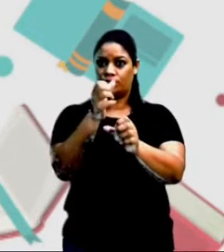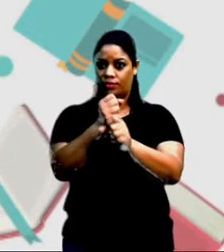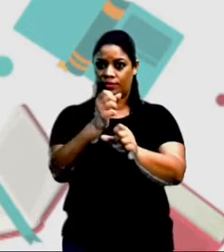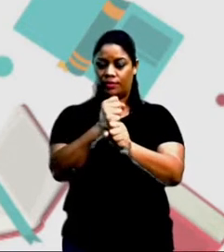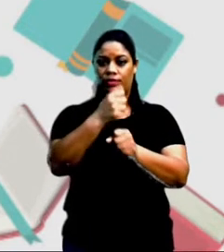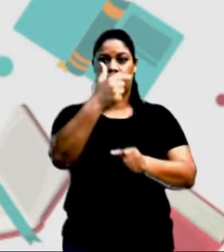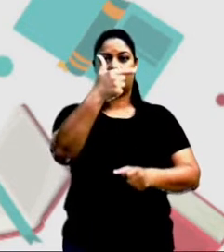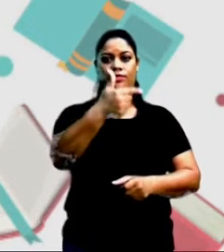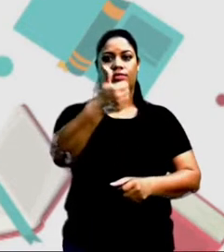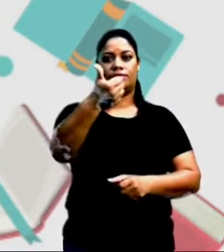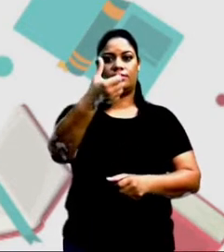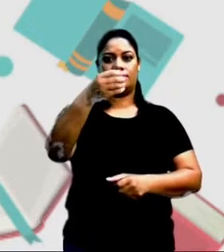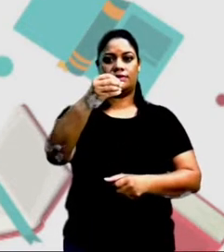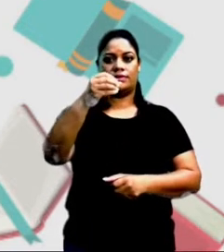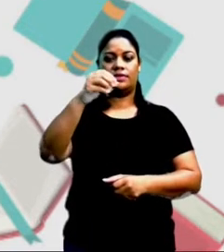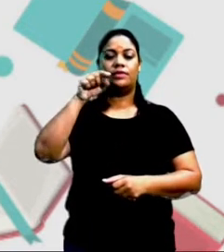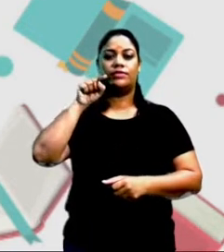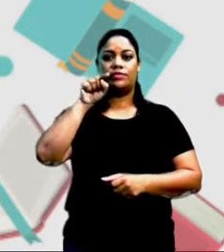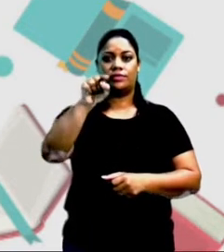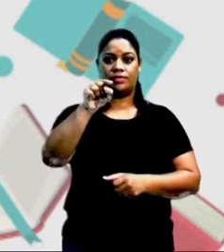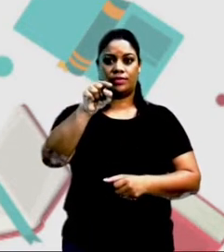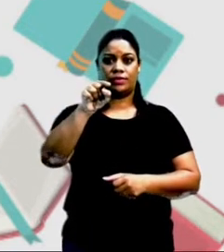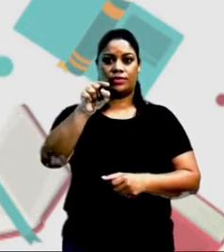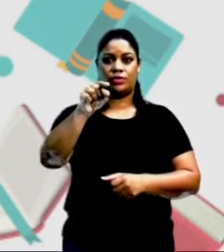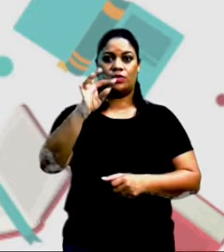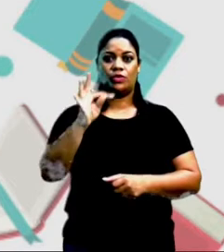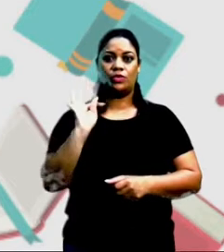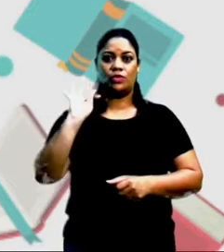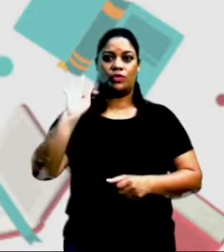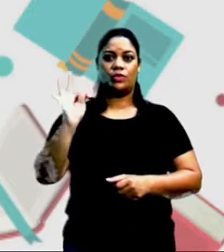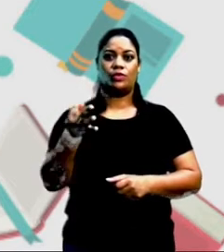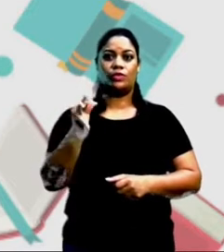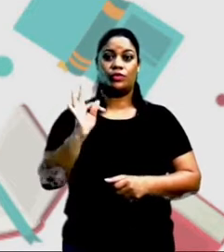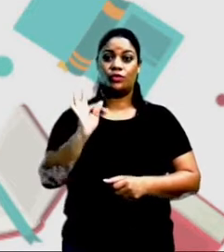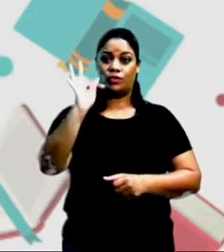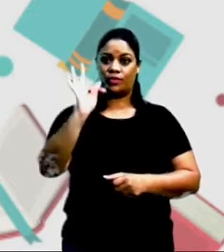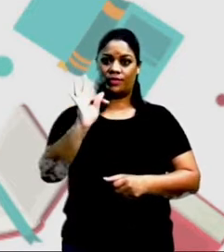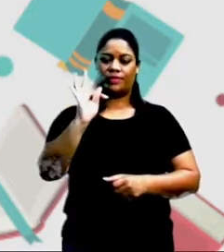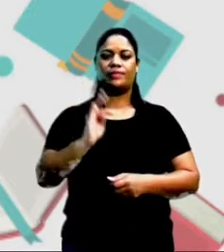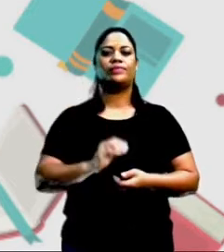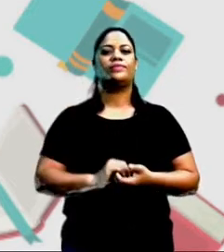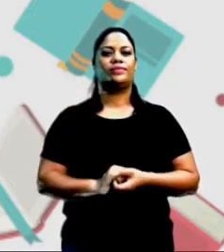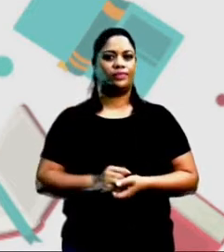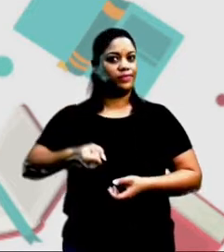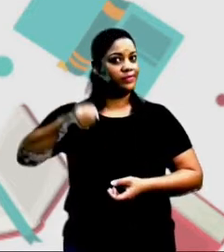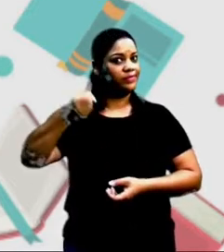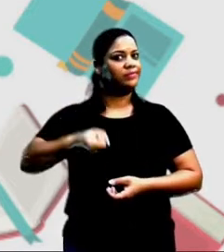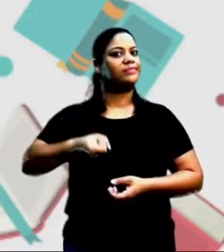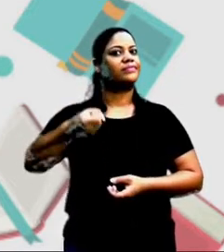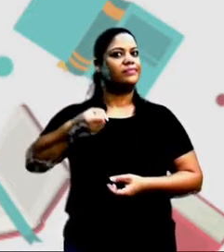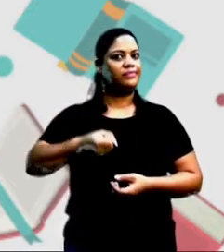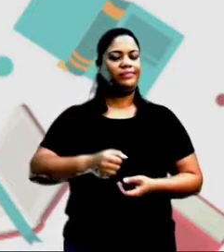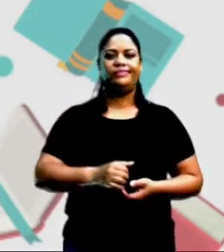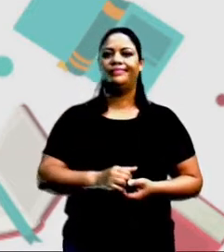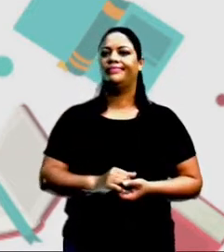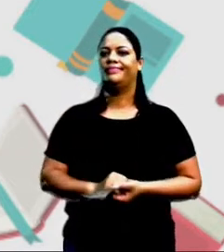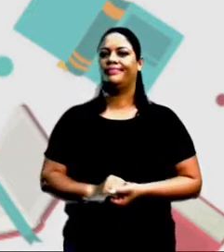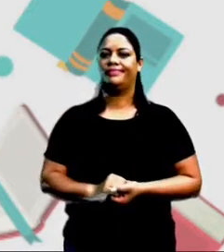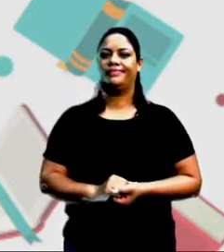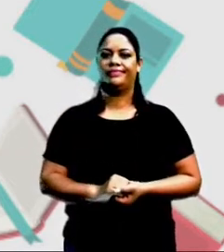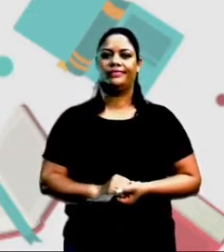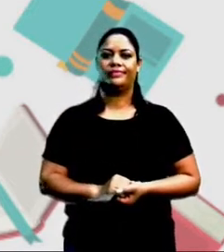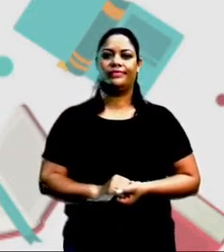mil toneladas de plástico filme, a matéria-prima das sacolas,